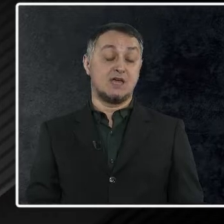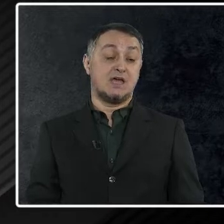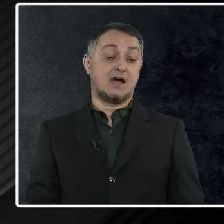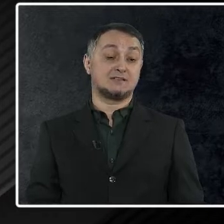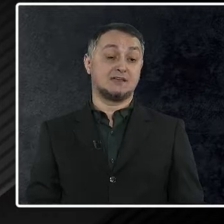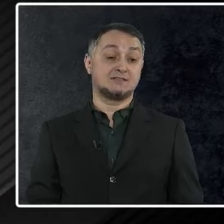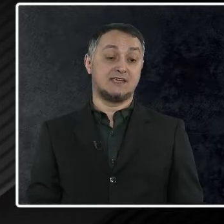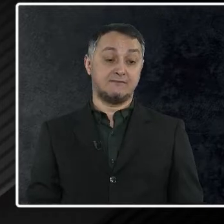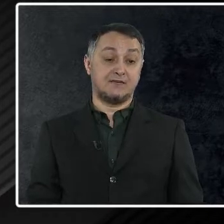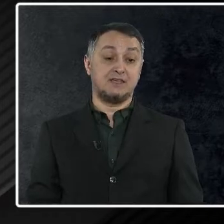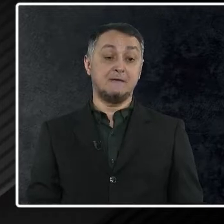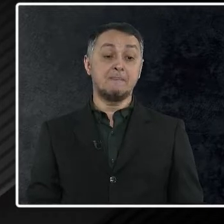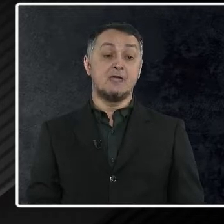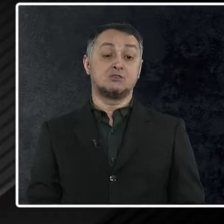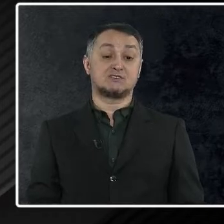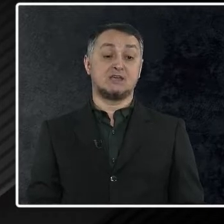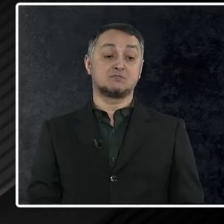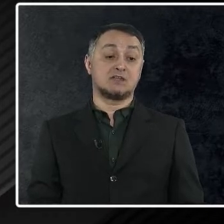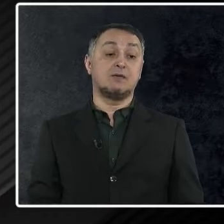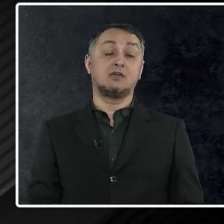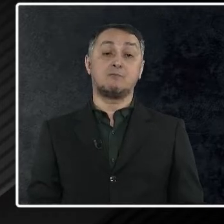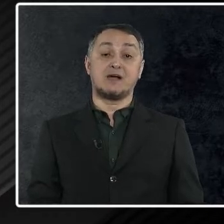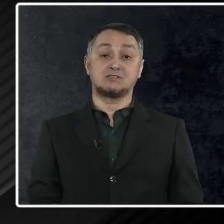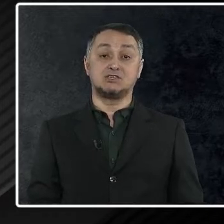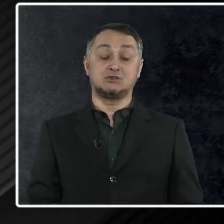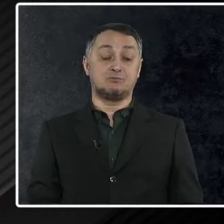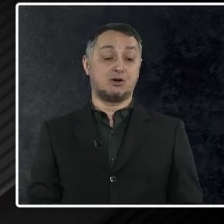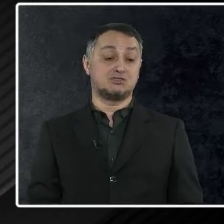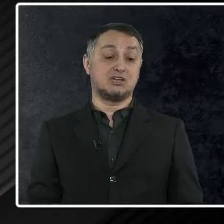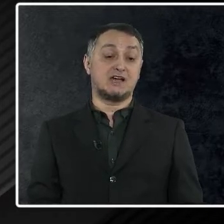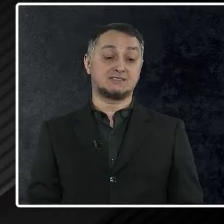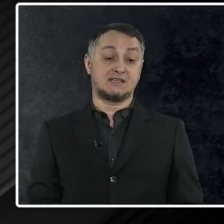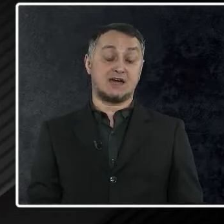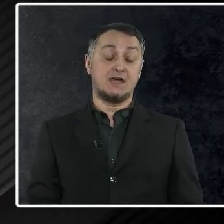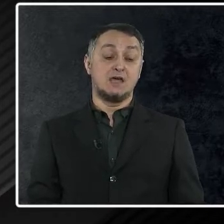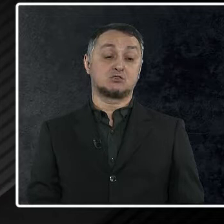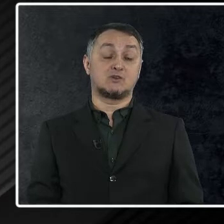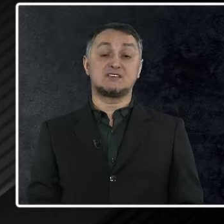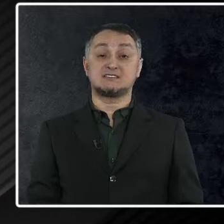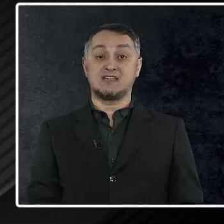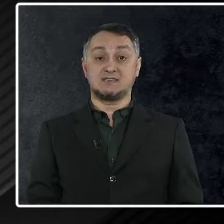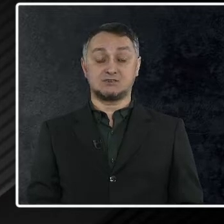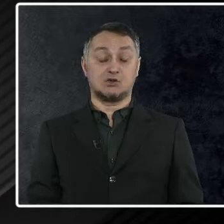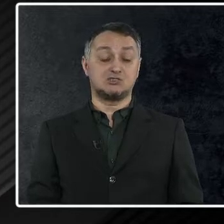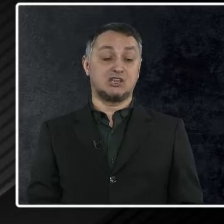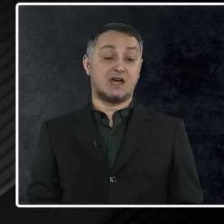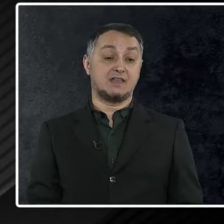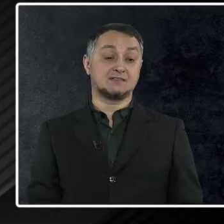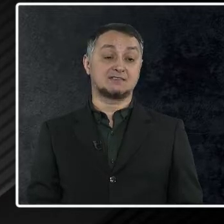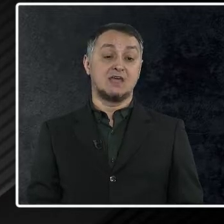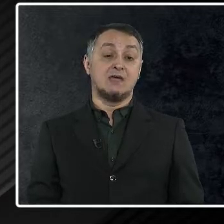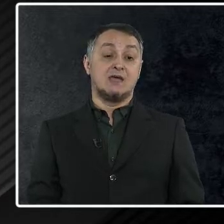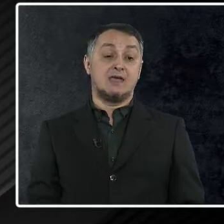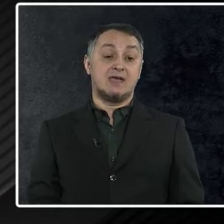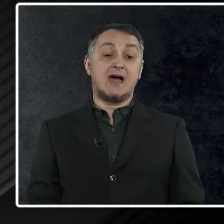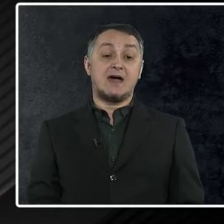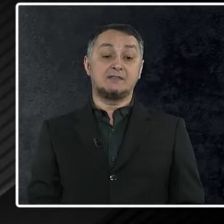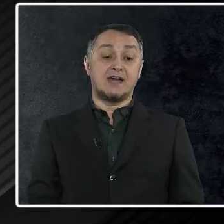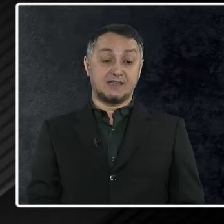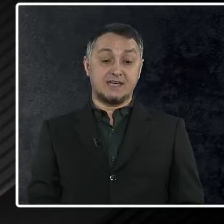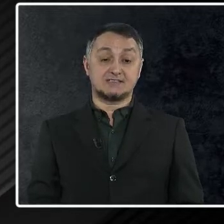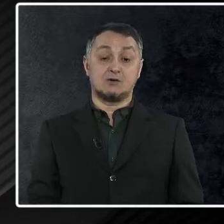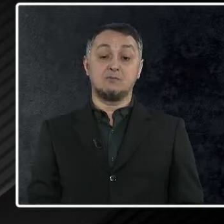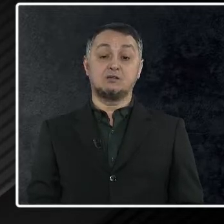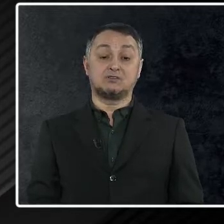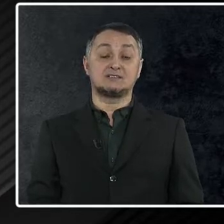estamos a se referir, nós temos também que o partido pode gastar suas receitas ordinárias